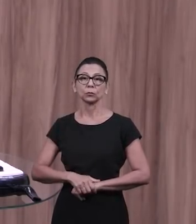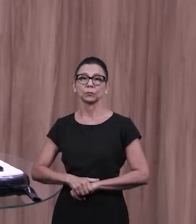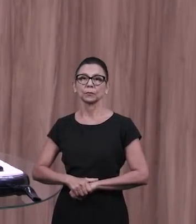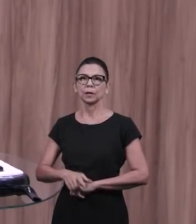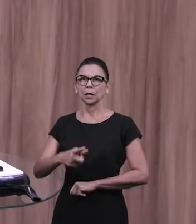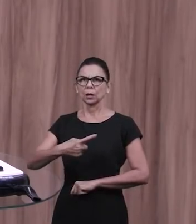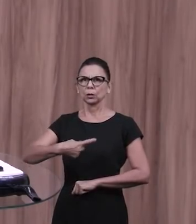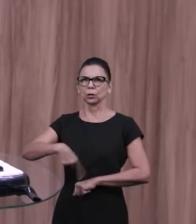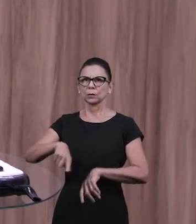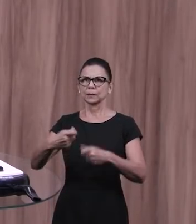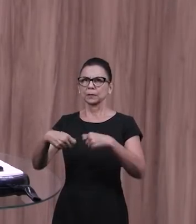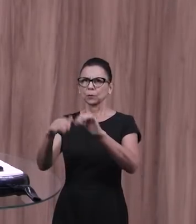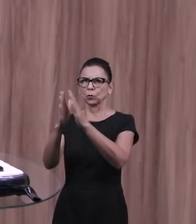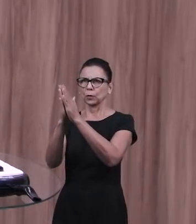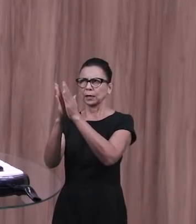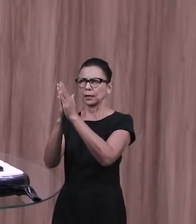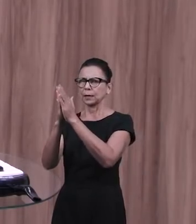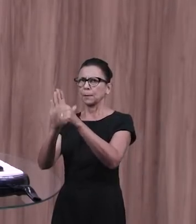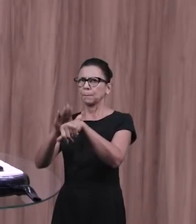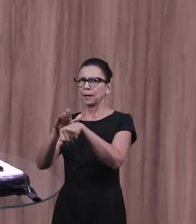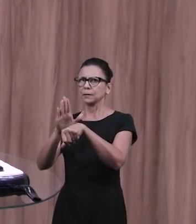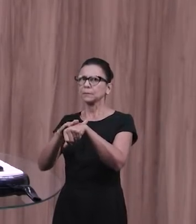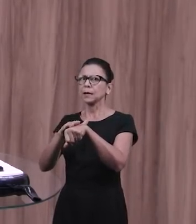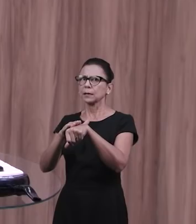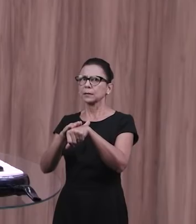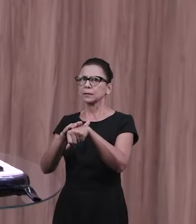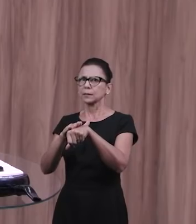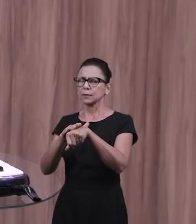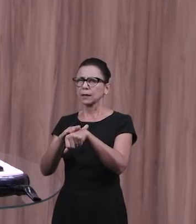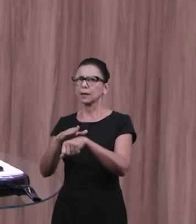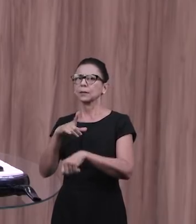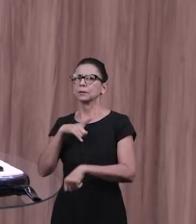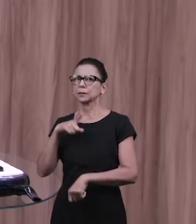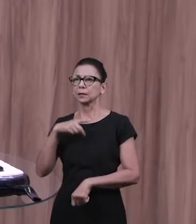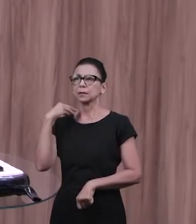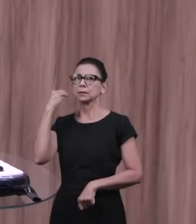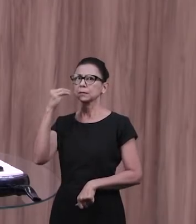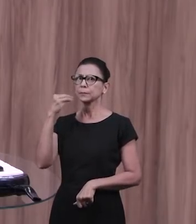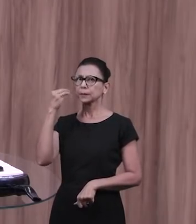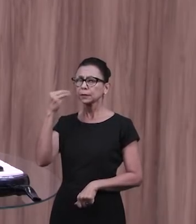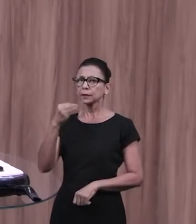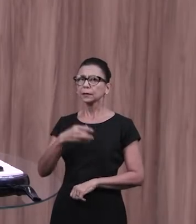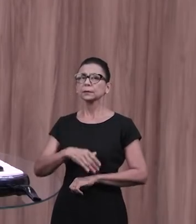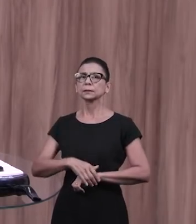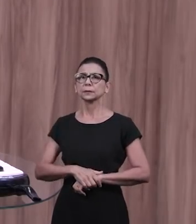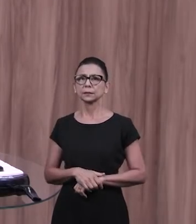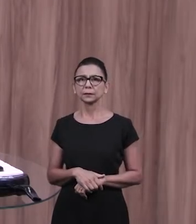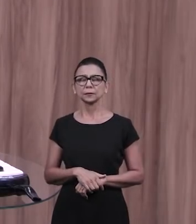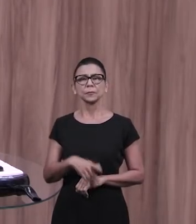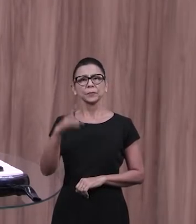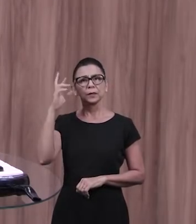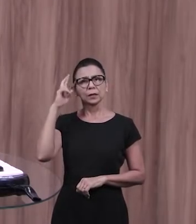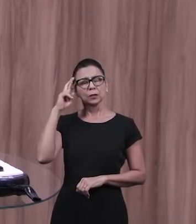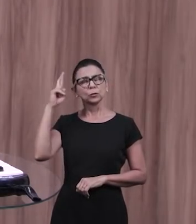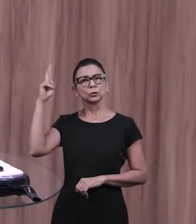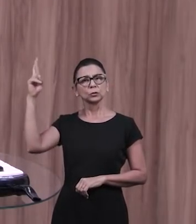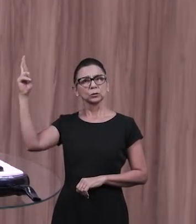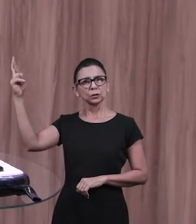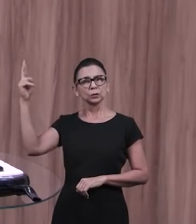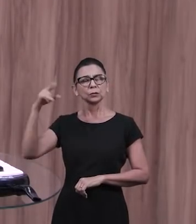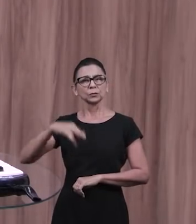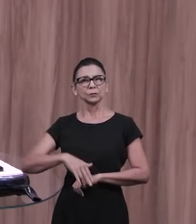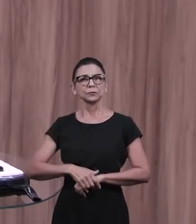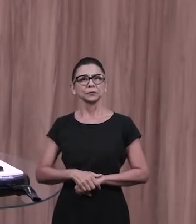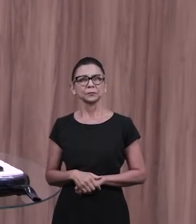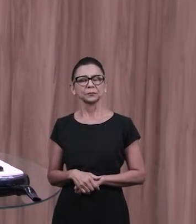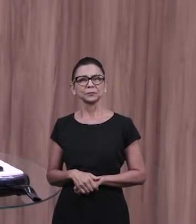termos as nossas experiências. Ele tem nos abençoado com a participação de vocês em todas as